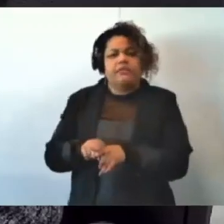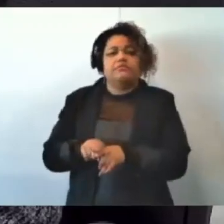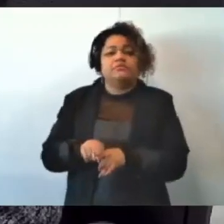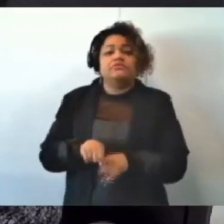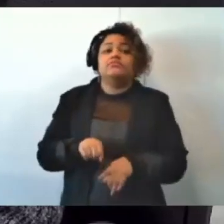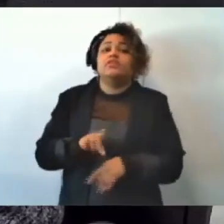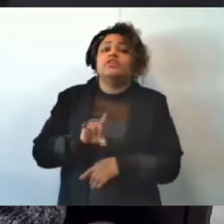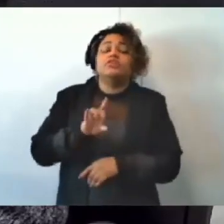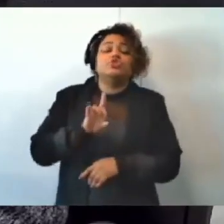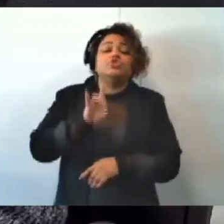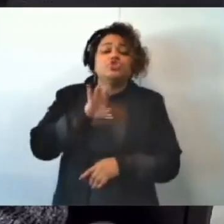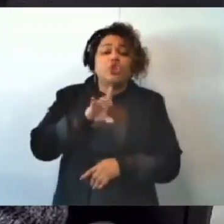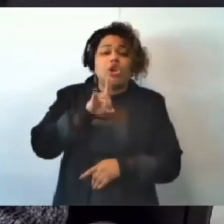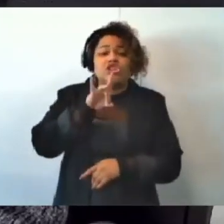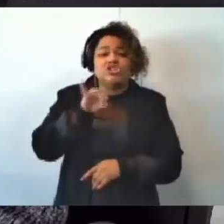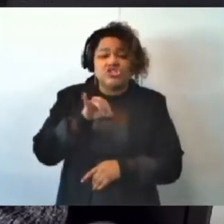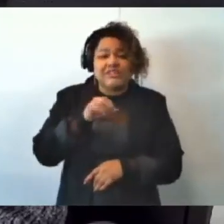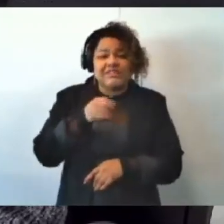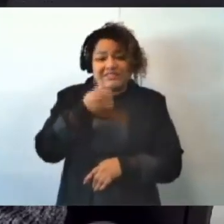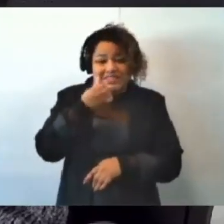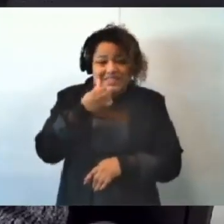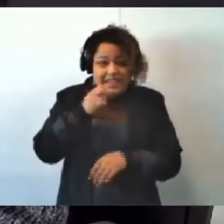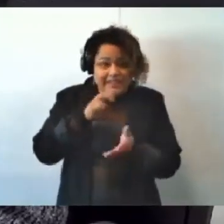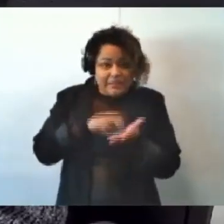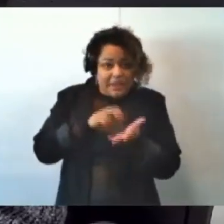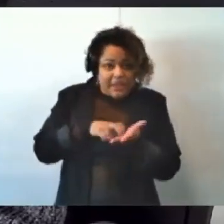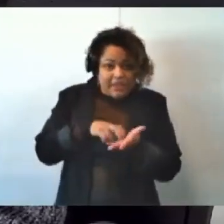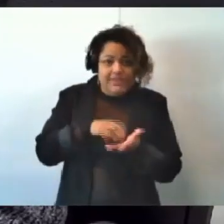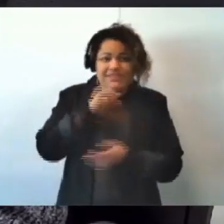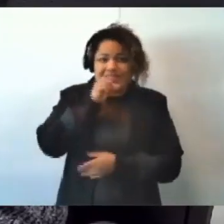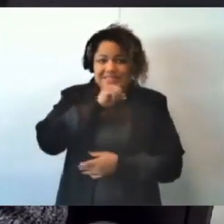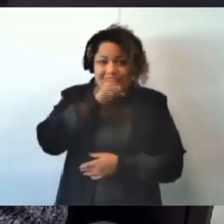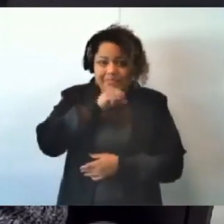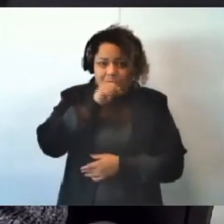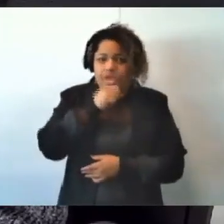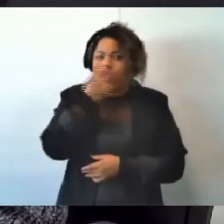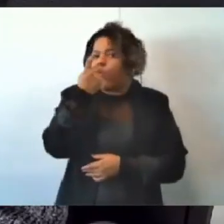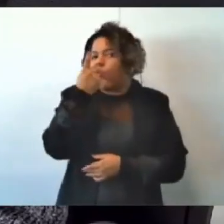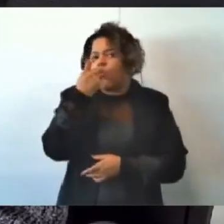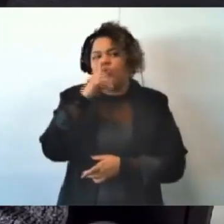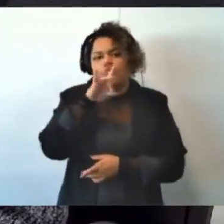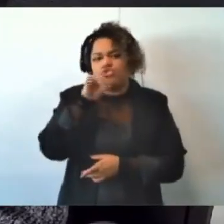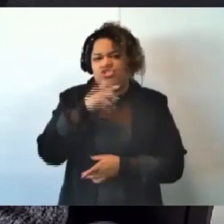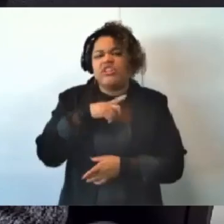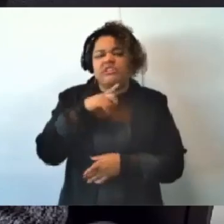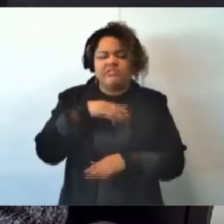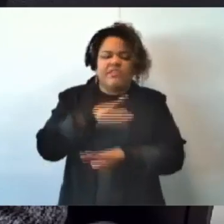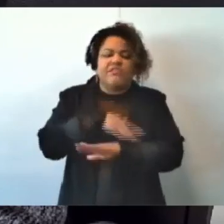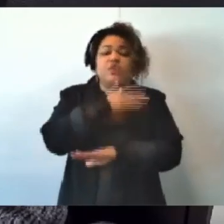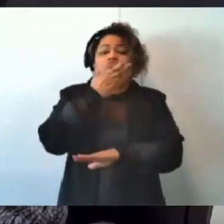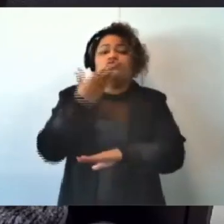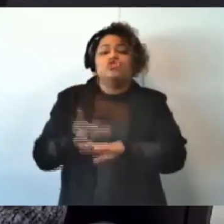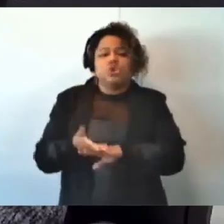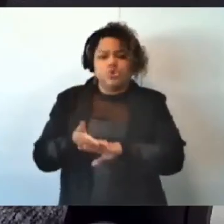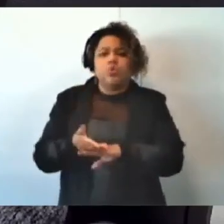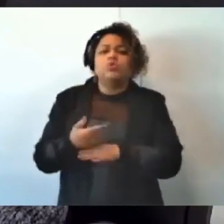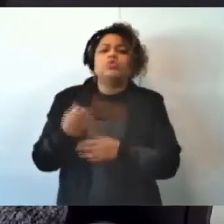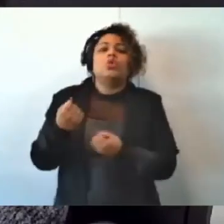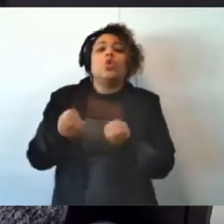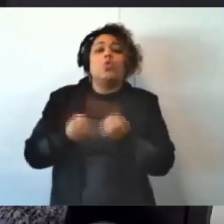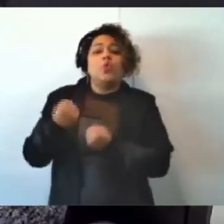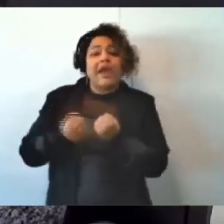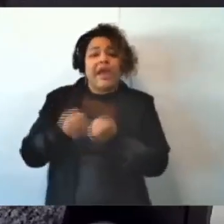único dia que teve o dia inteiro, o carro do agente da BH Trans lá tomando conta, o